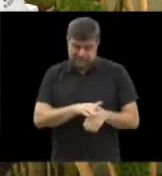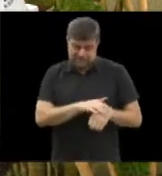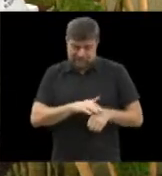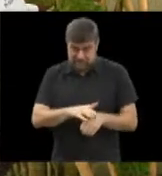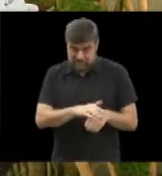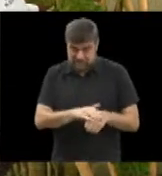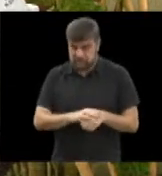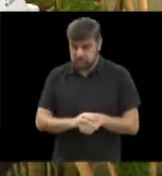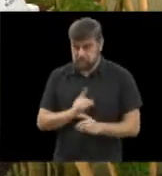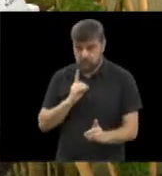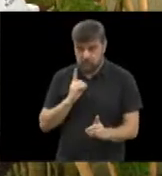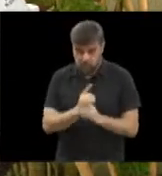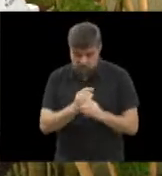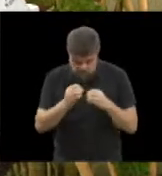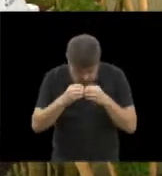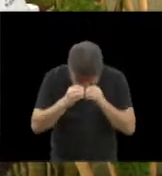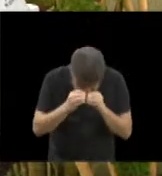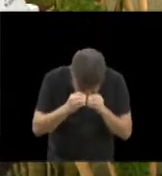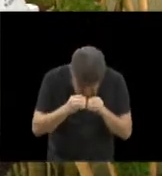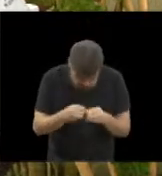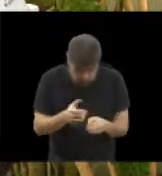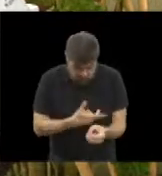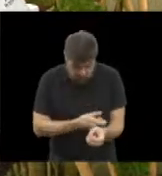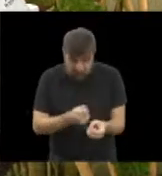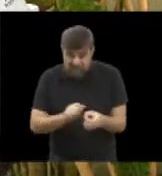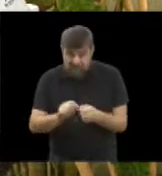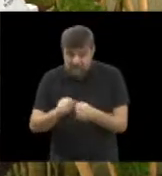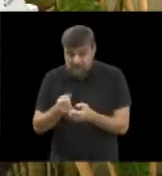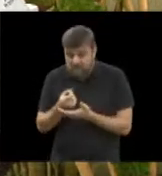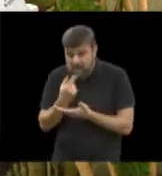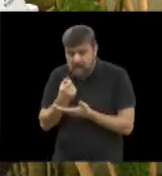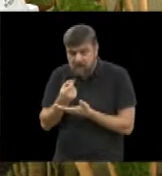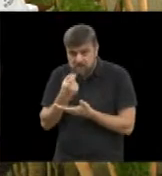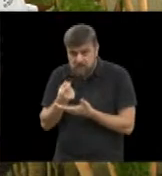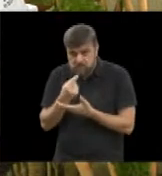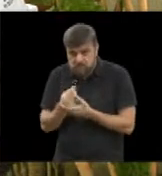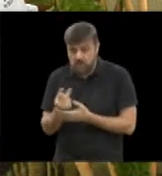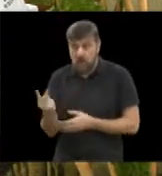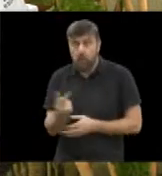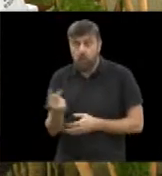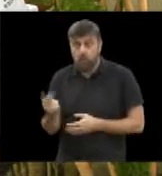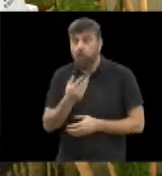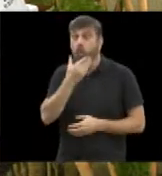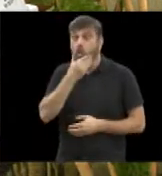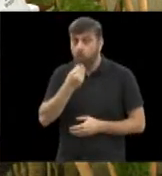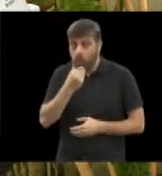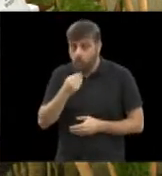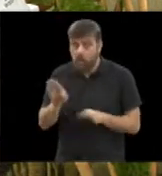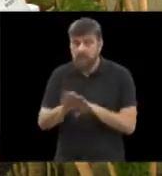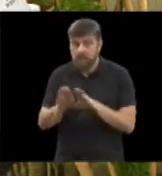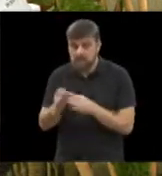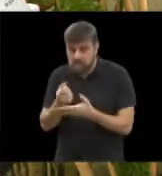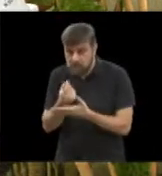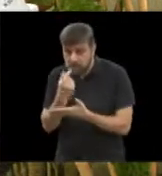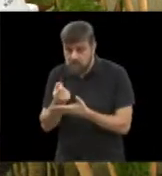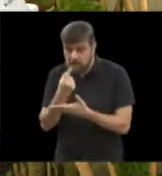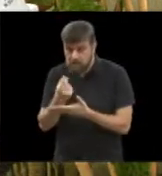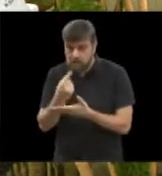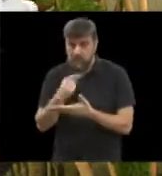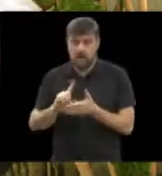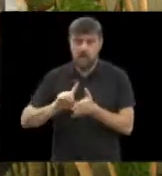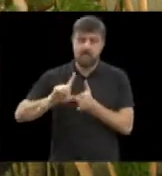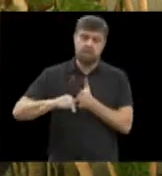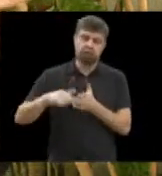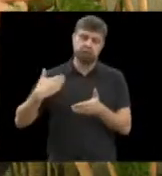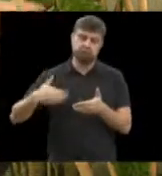secreção vaginal, eu faço um tratamento clínico com antibiótico nos dois, sempre o casal. Eu faço, e depois